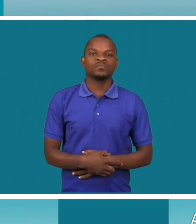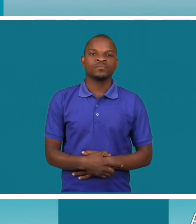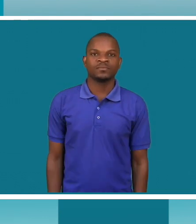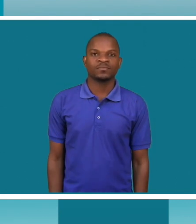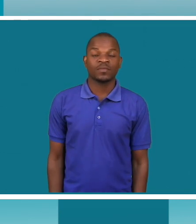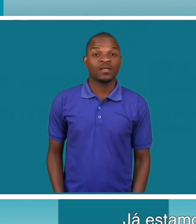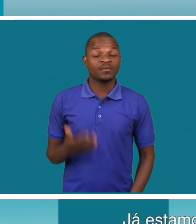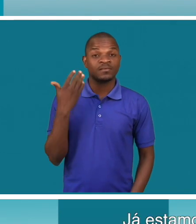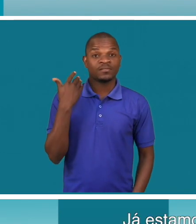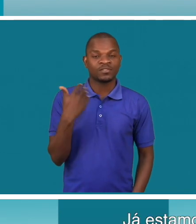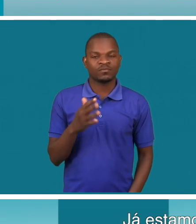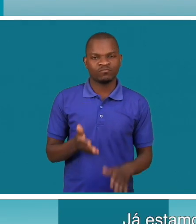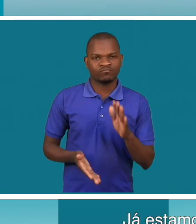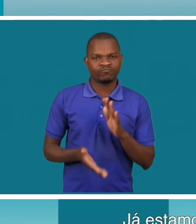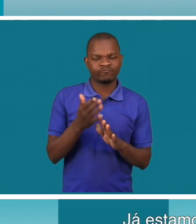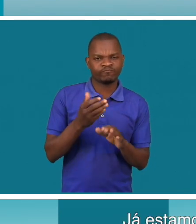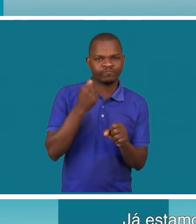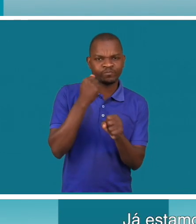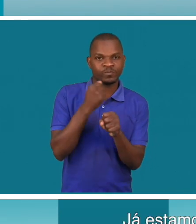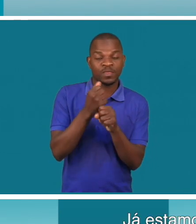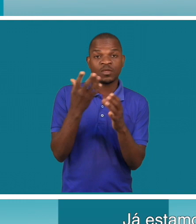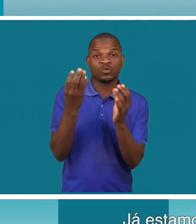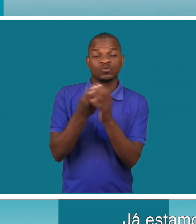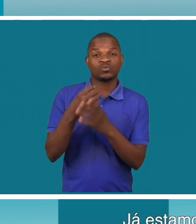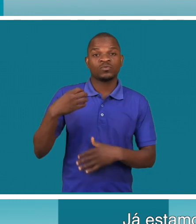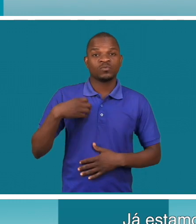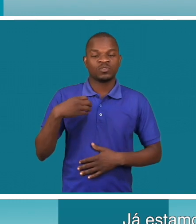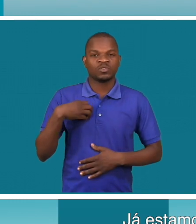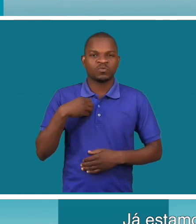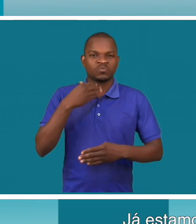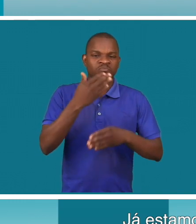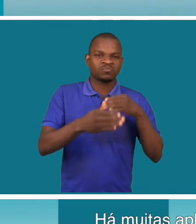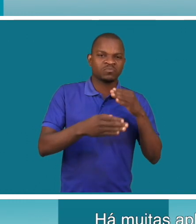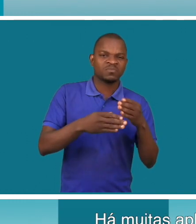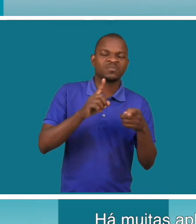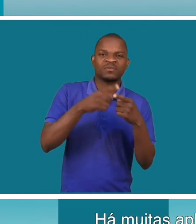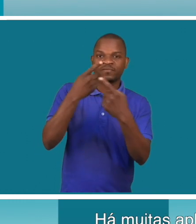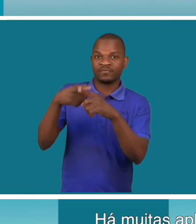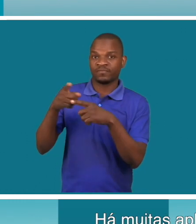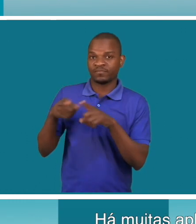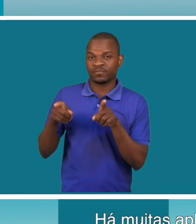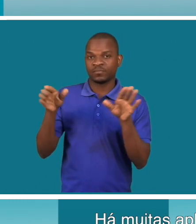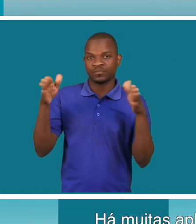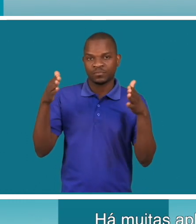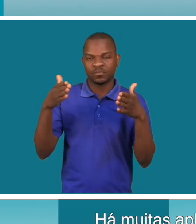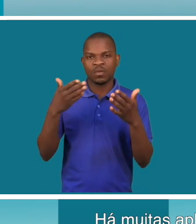por nós. Já estamos a trabalhar com o Ministério das Obras Públicas e com os outros. Há muitas